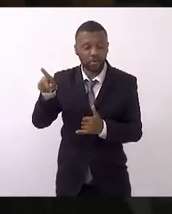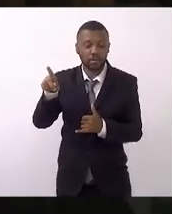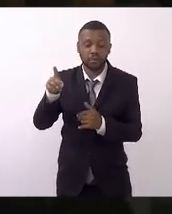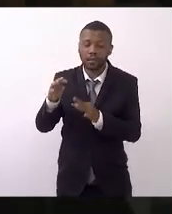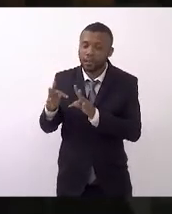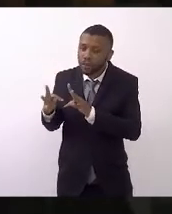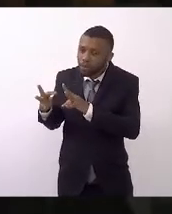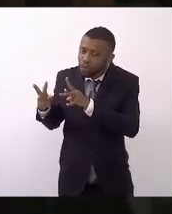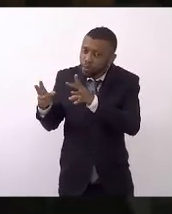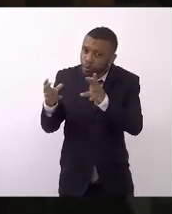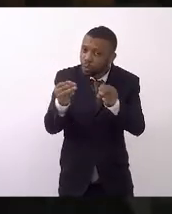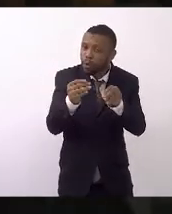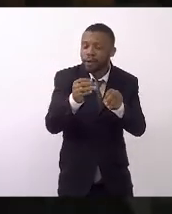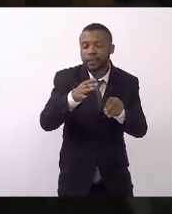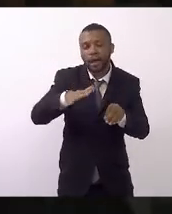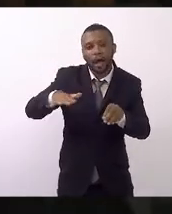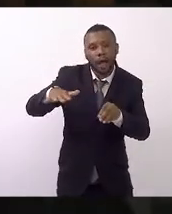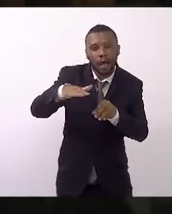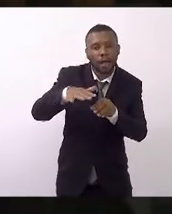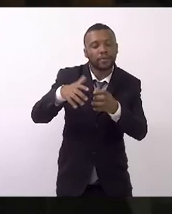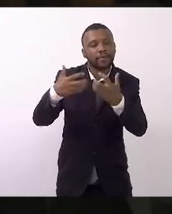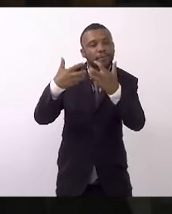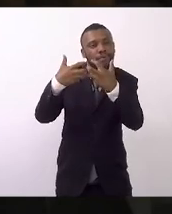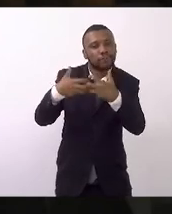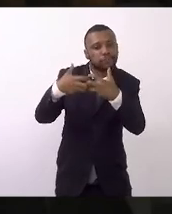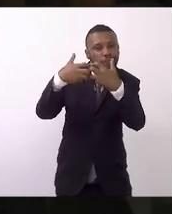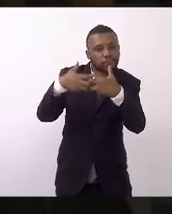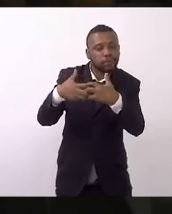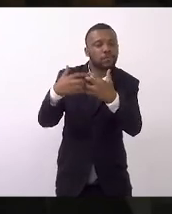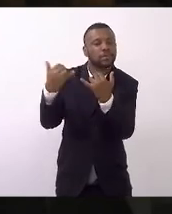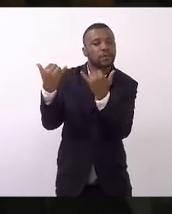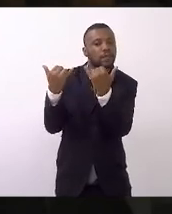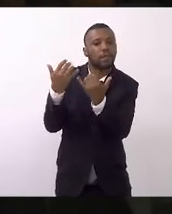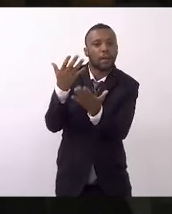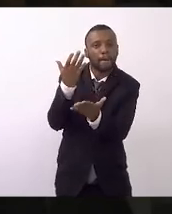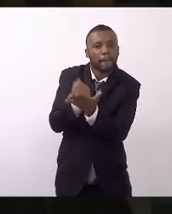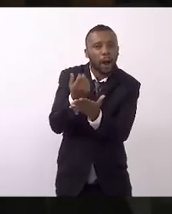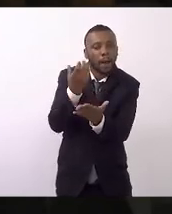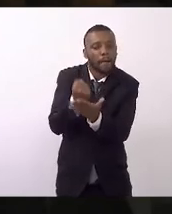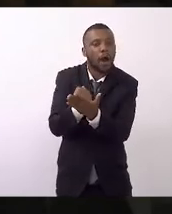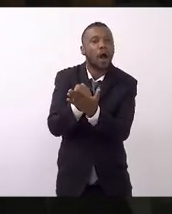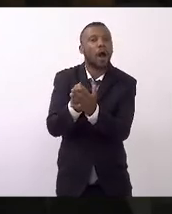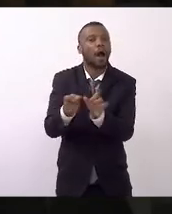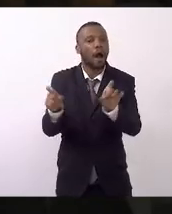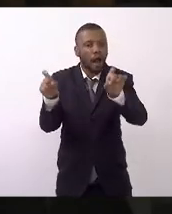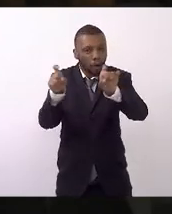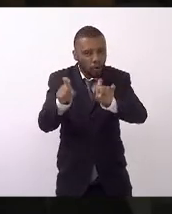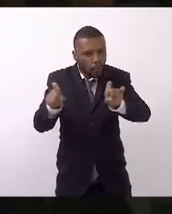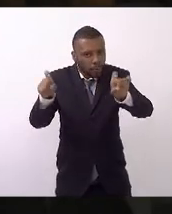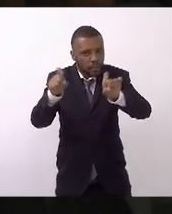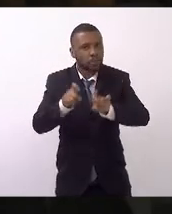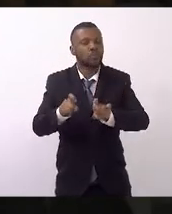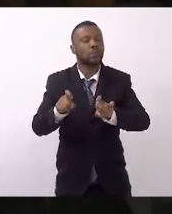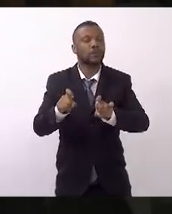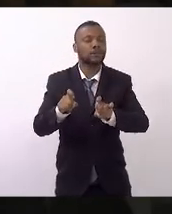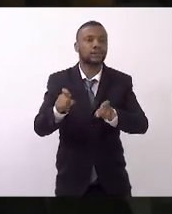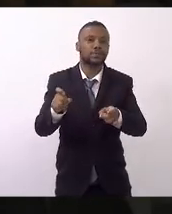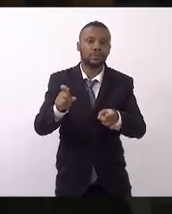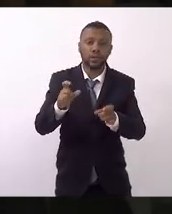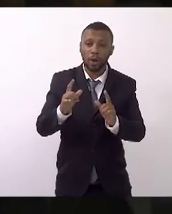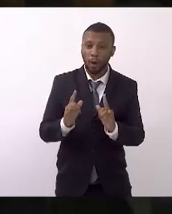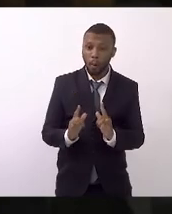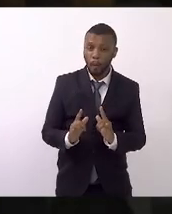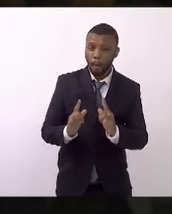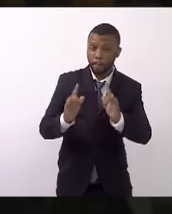rede de processamento de dados, com computadores de grande porte, o prédio